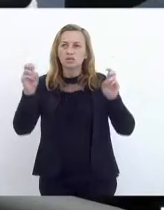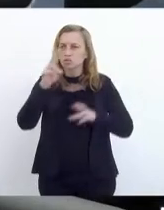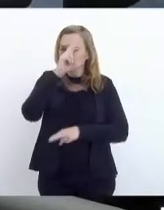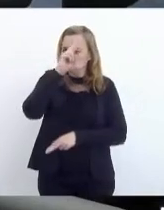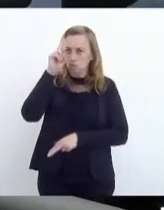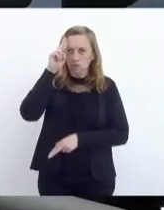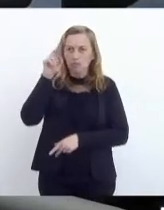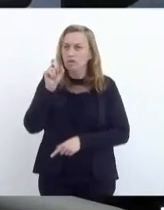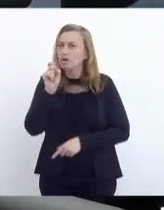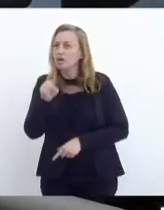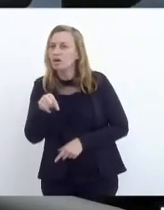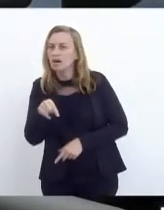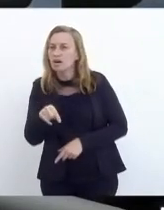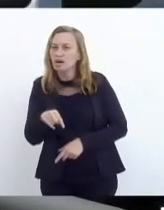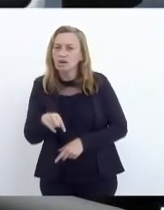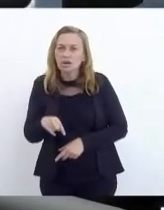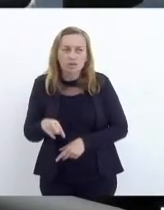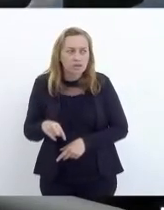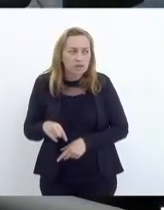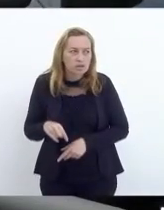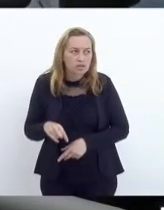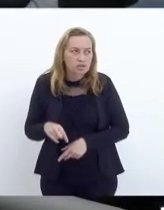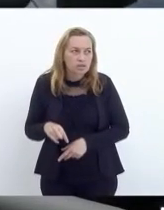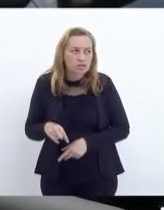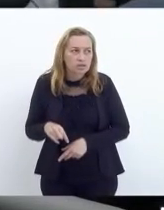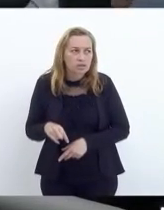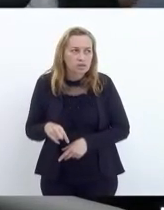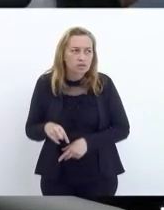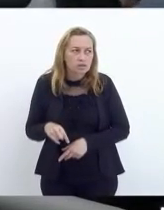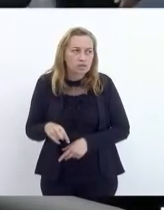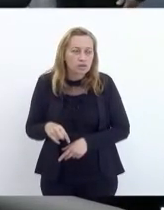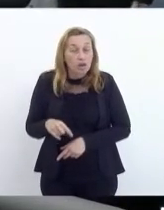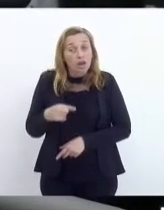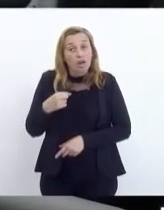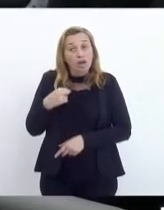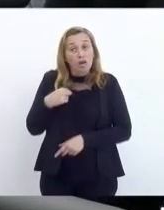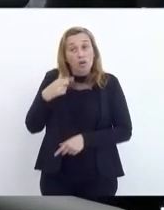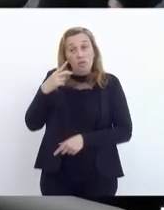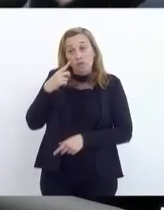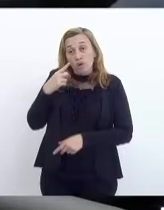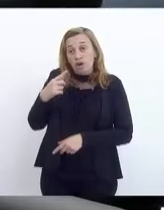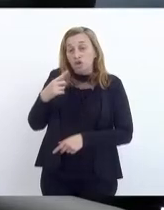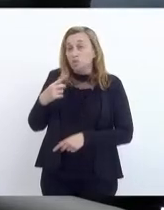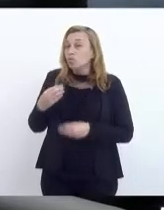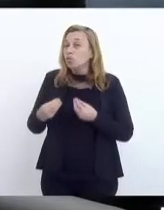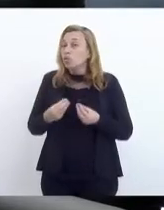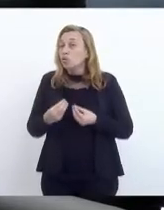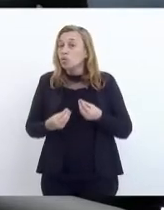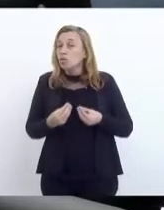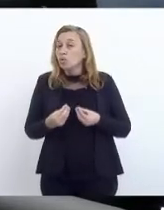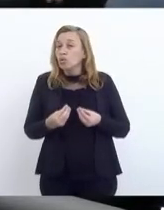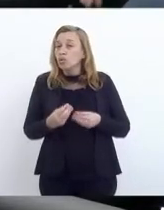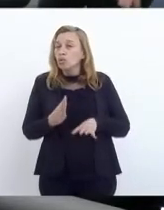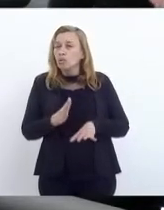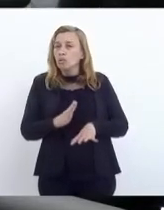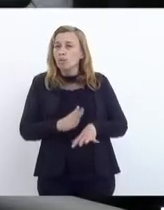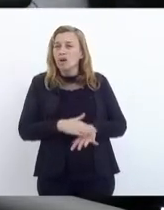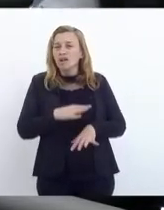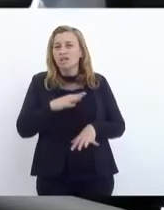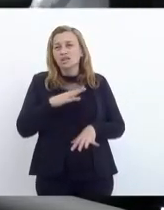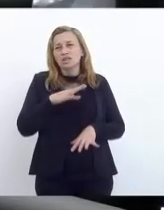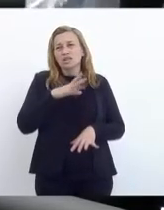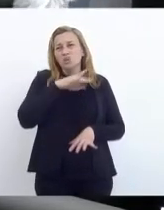isso daí é talvez no lado, eu vejo como o lado mais cruel,